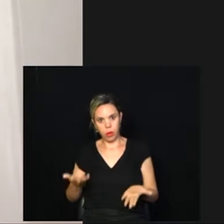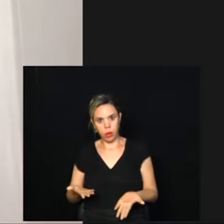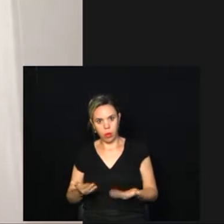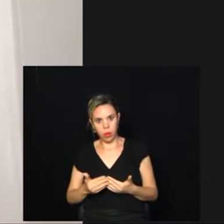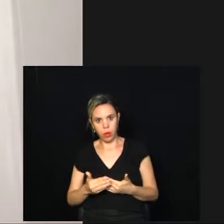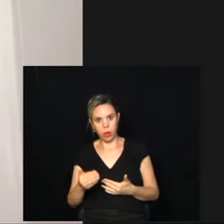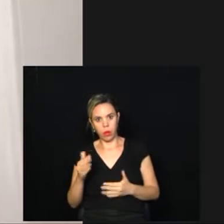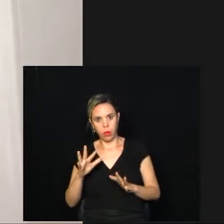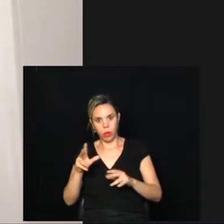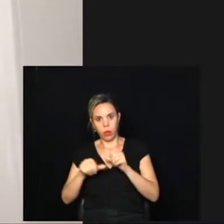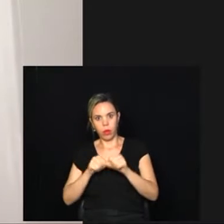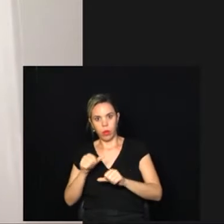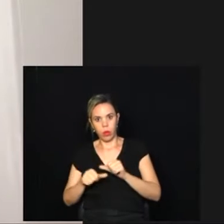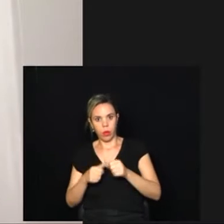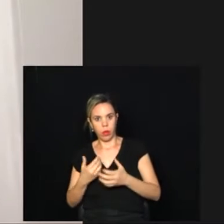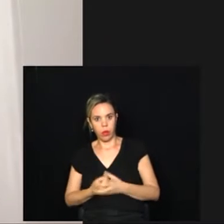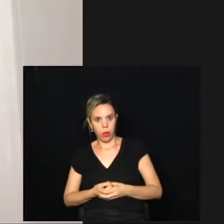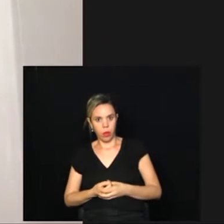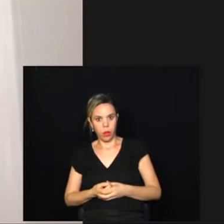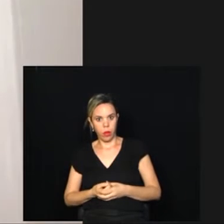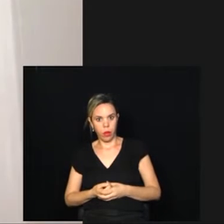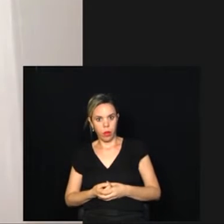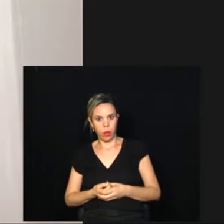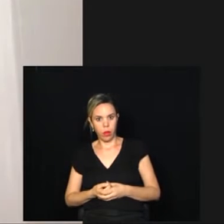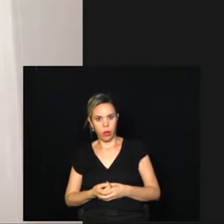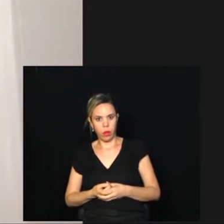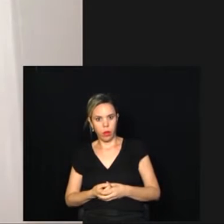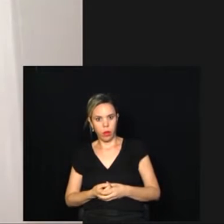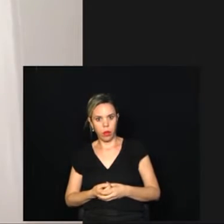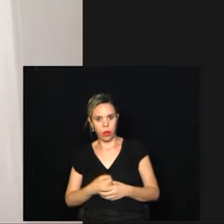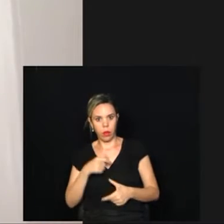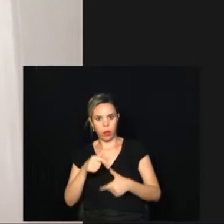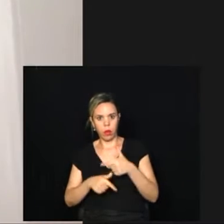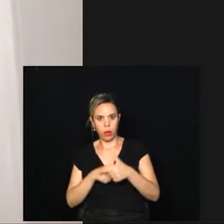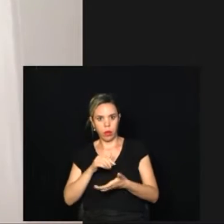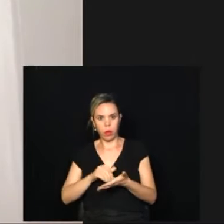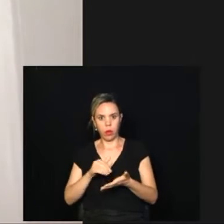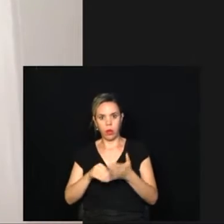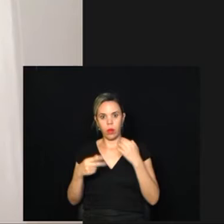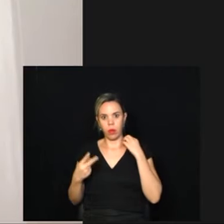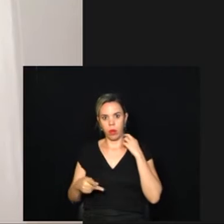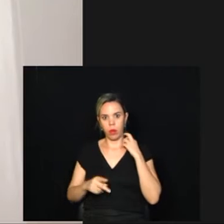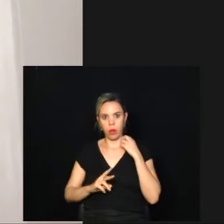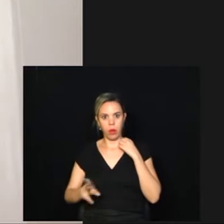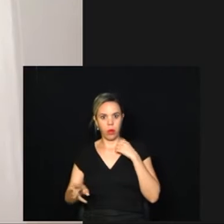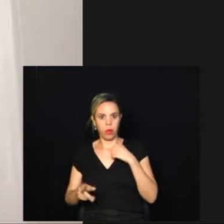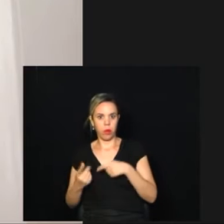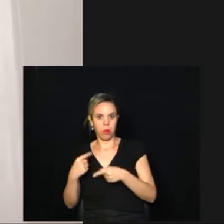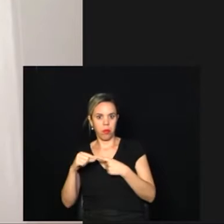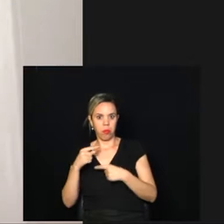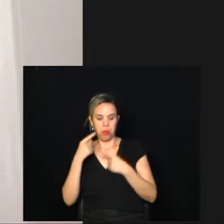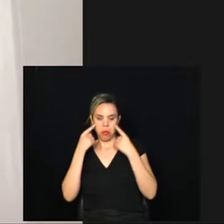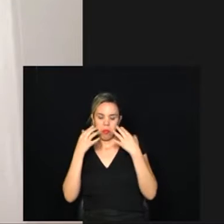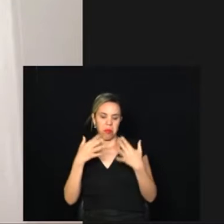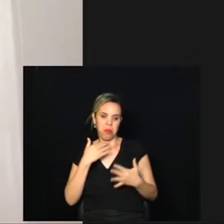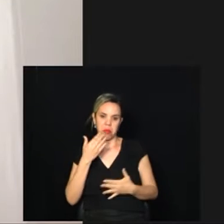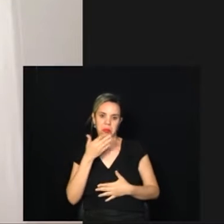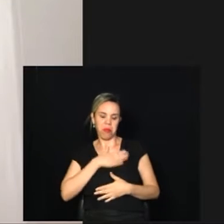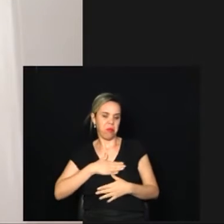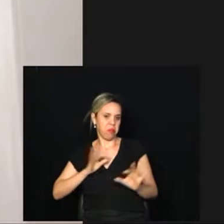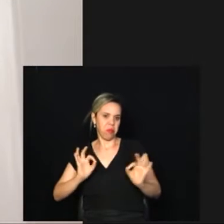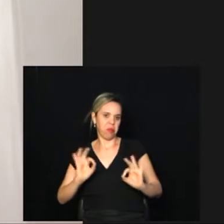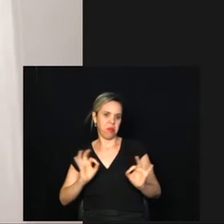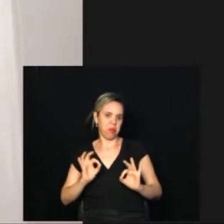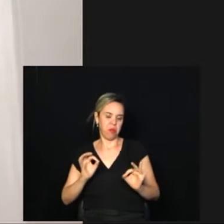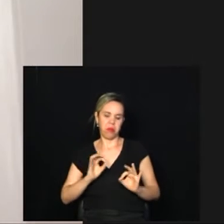partir daí tudo mudou, Gabriel. A partir daí, trabalhar no escritório já não brilhava mais o meu olho, sabe? Não